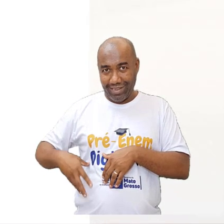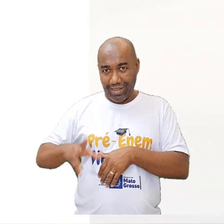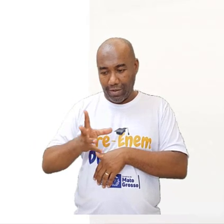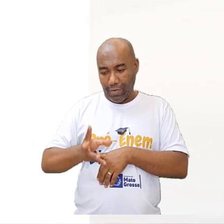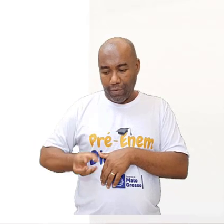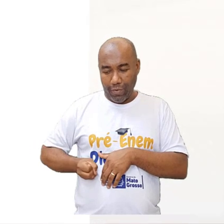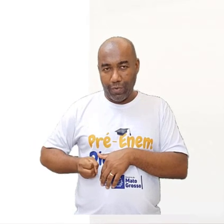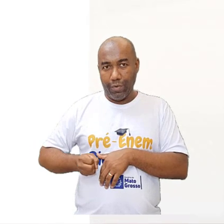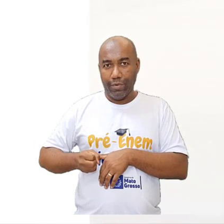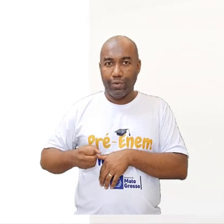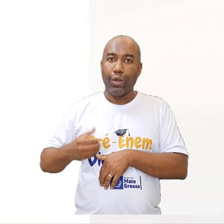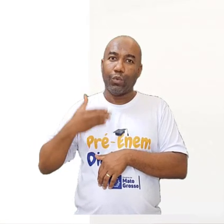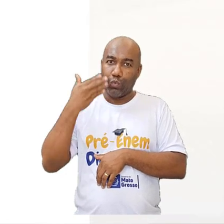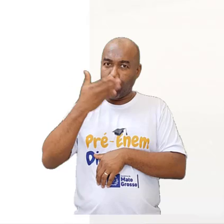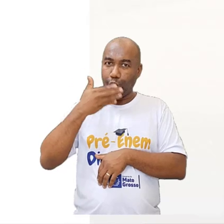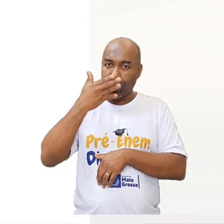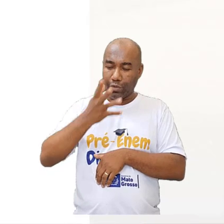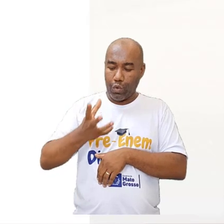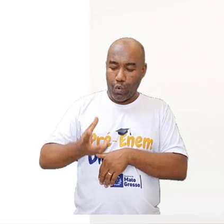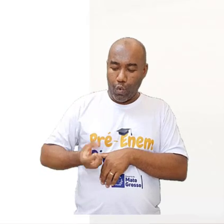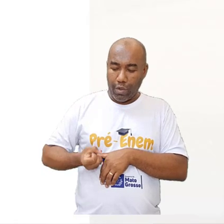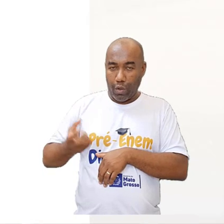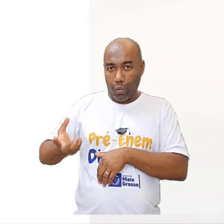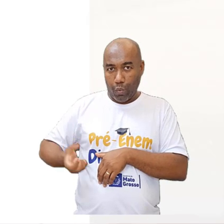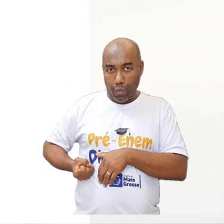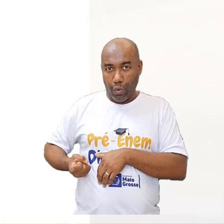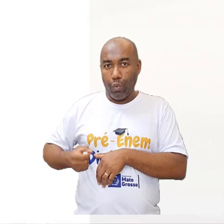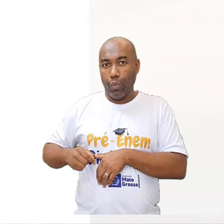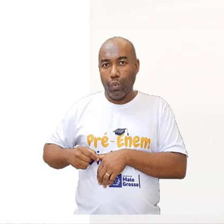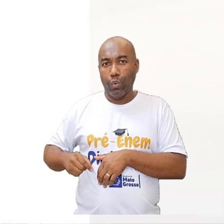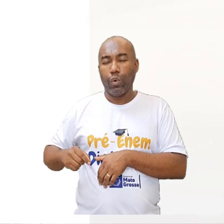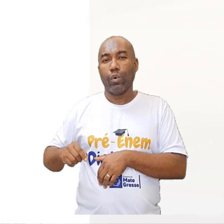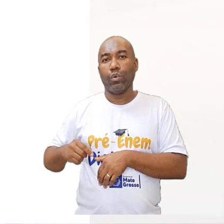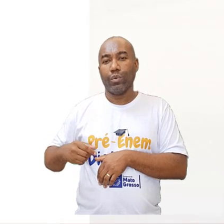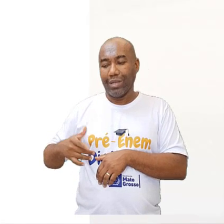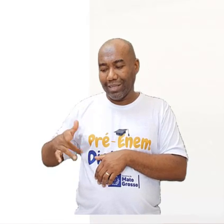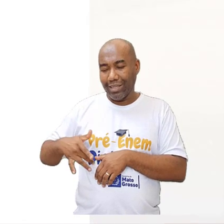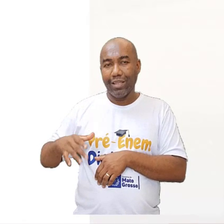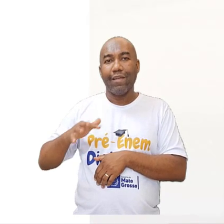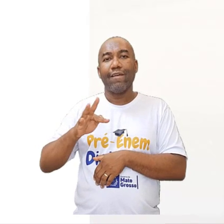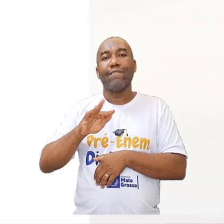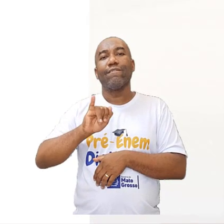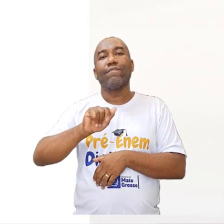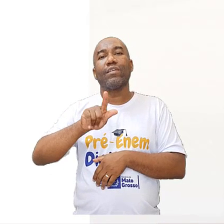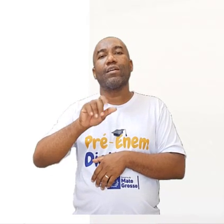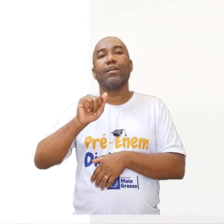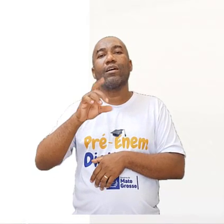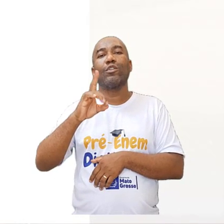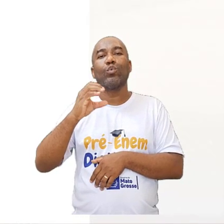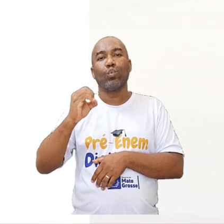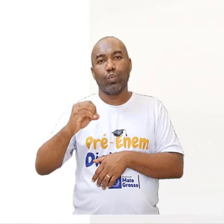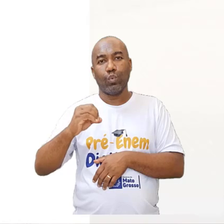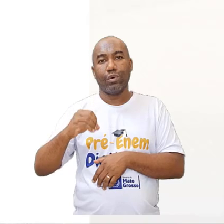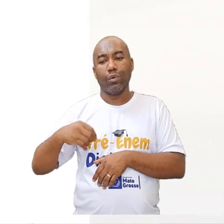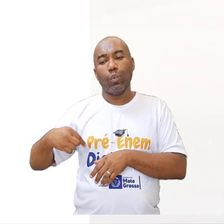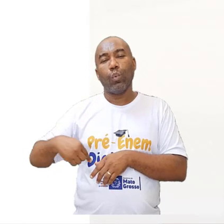parte eu vou ter que te ensinar, tá bom? Aqui dentro do fígado vai acontecer um processo chamado